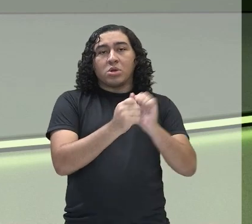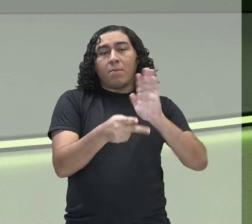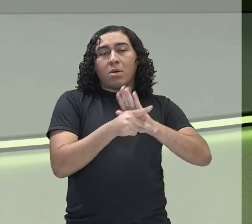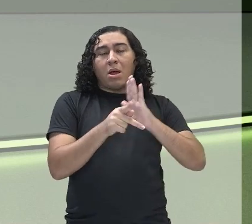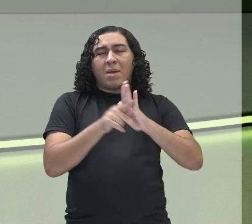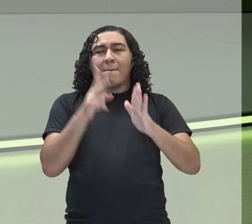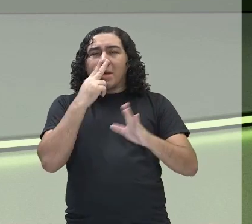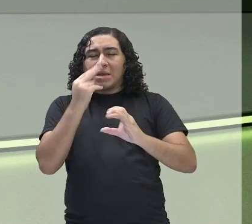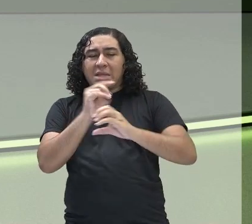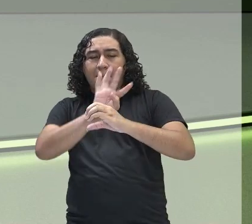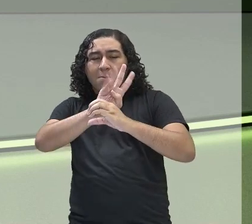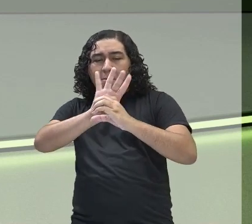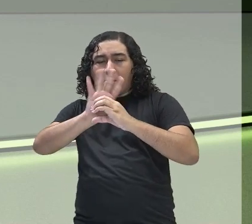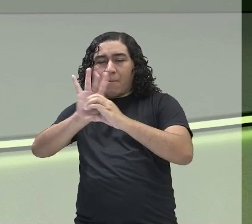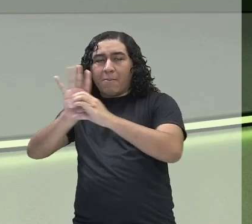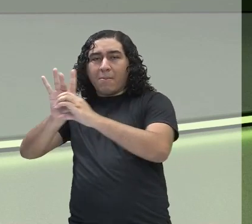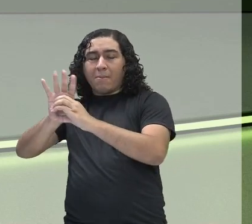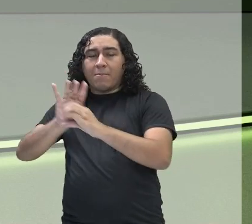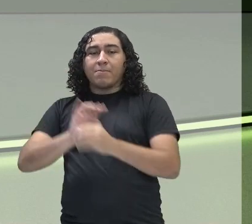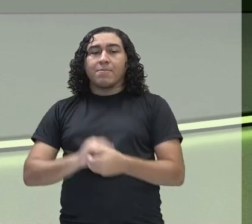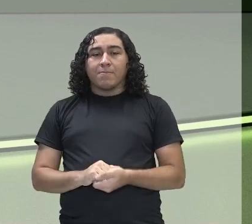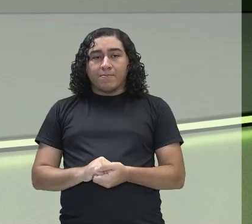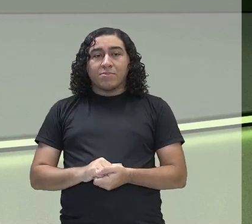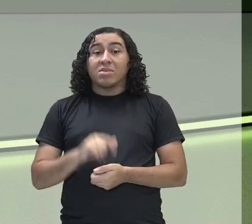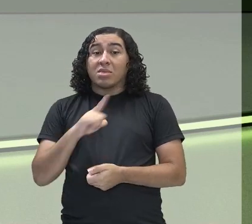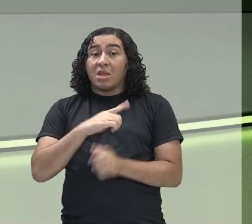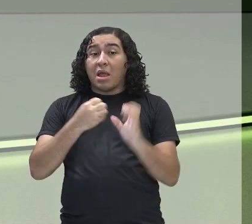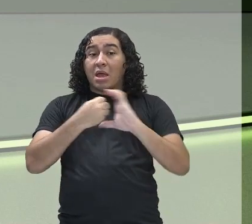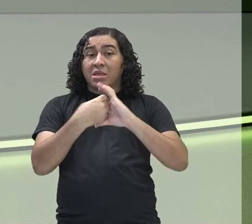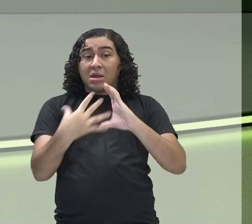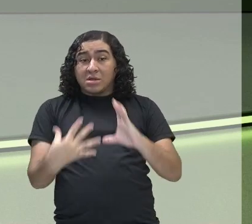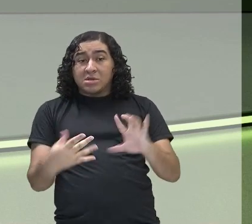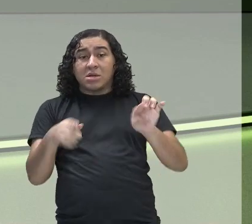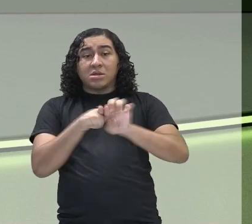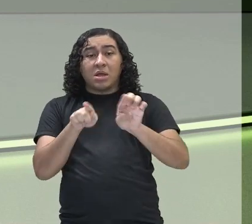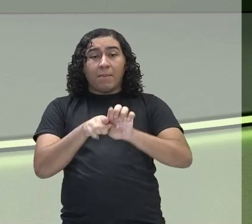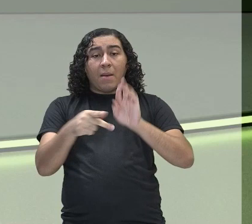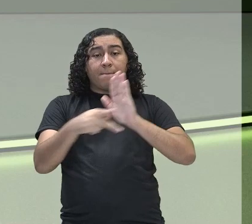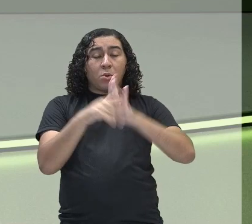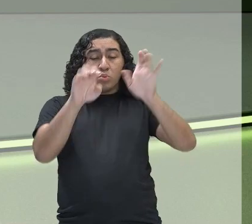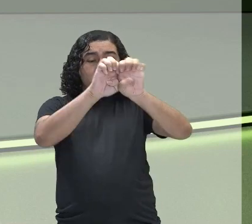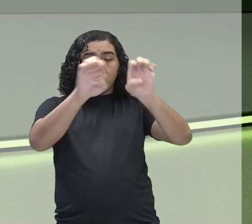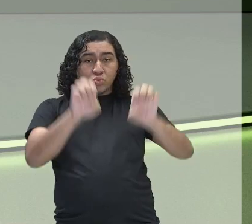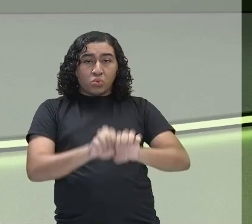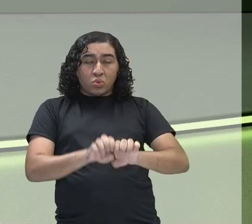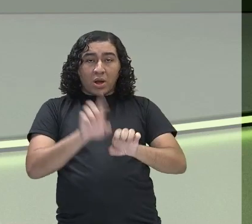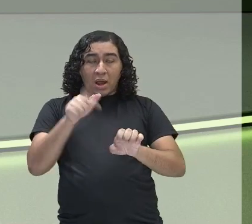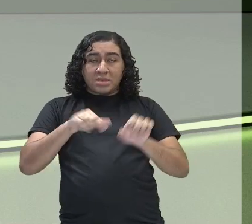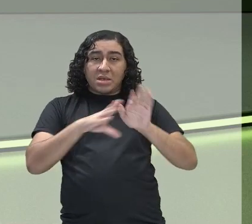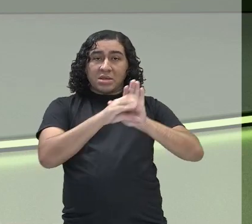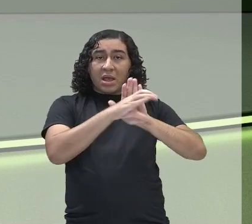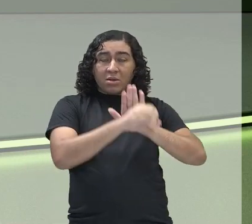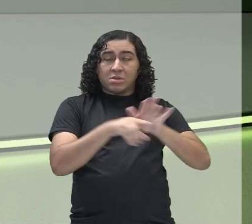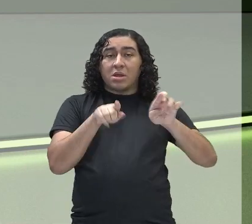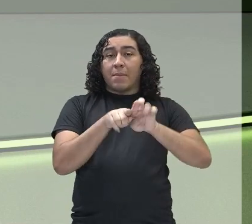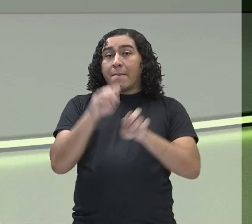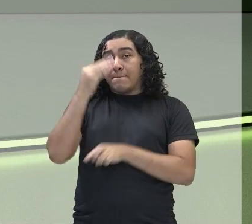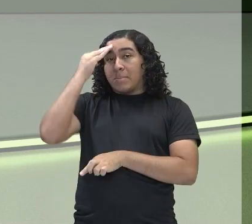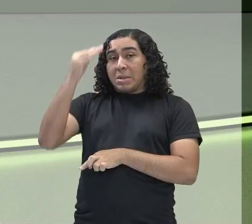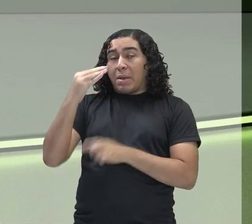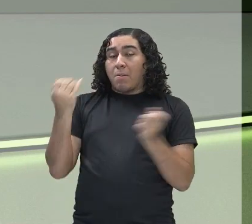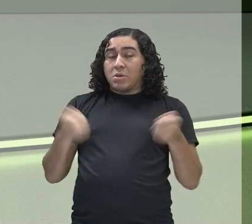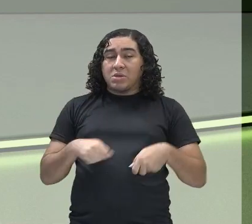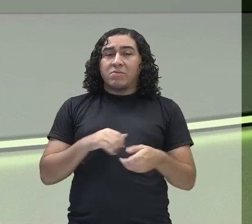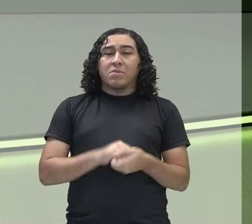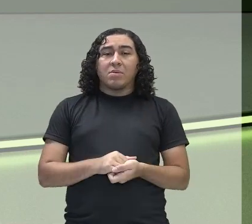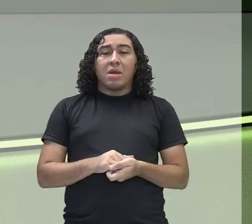tá então aqui a gente tem as características né Anatomia da célula bacteriana e as suas principais partes o que que